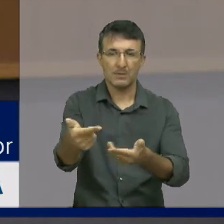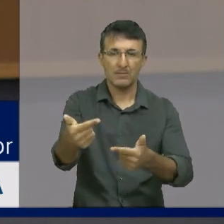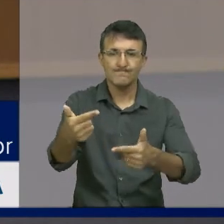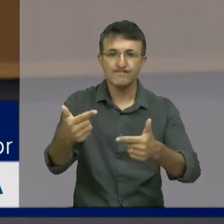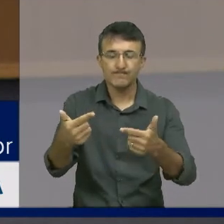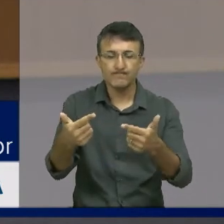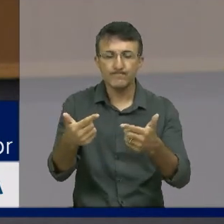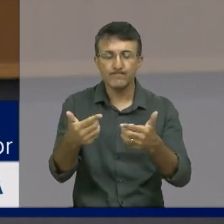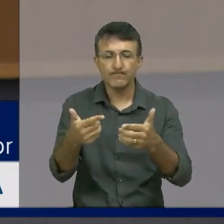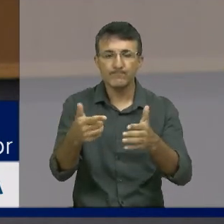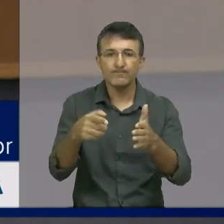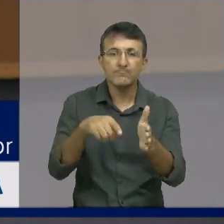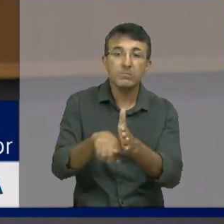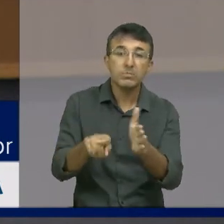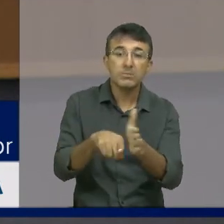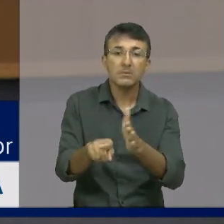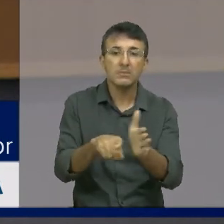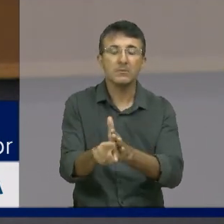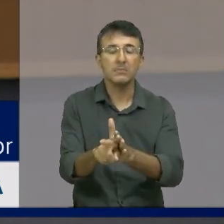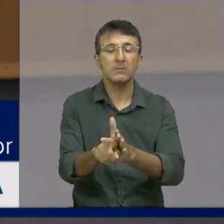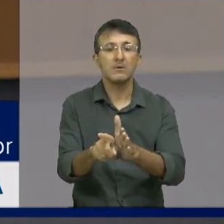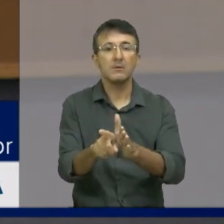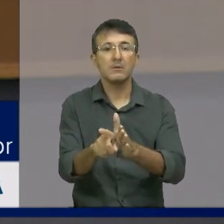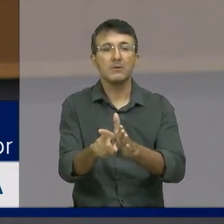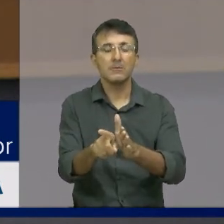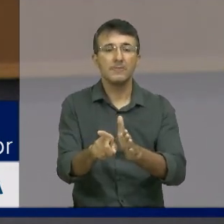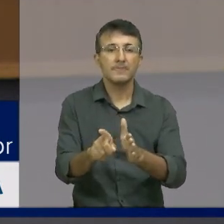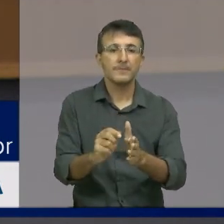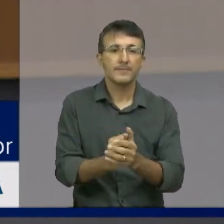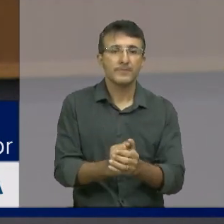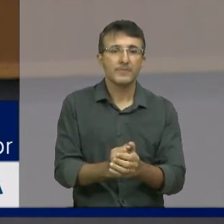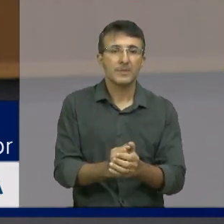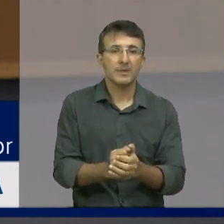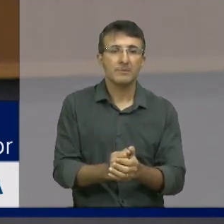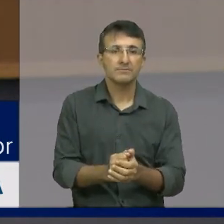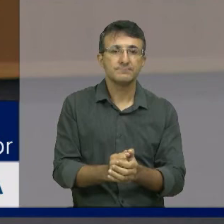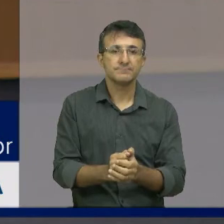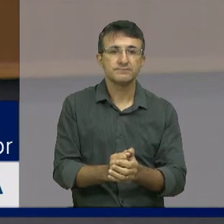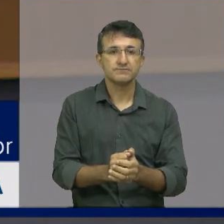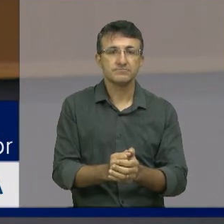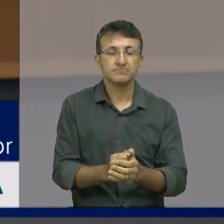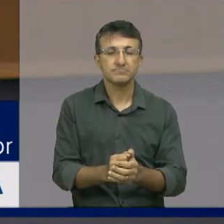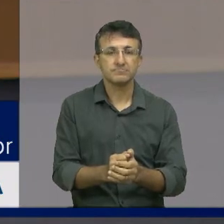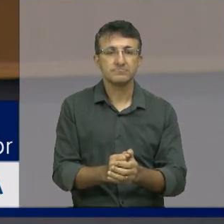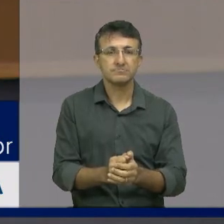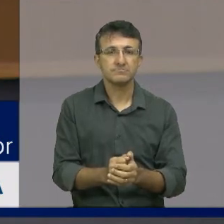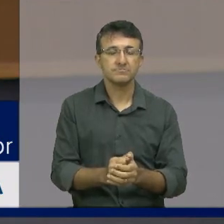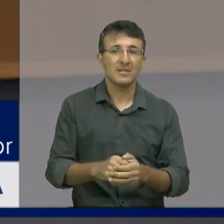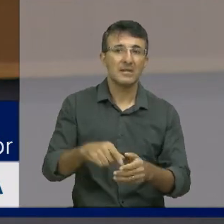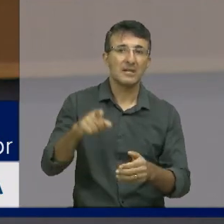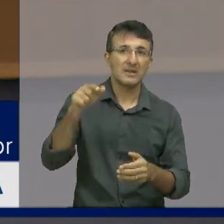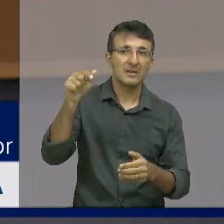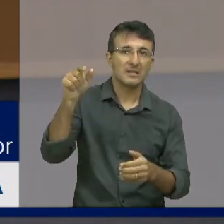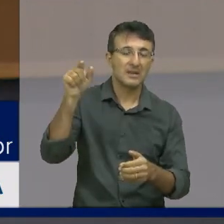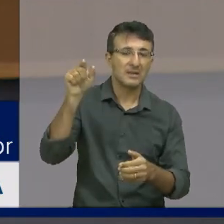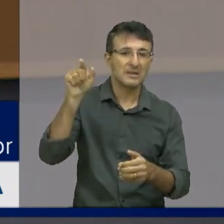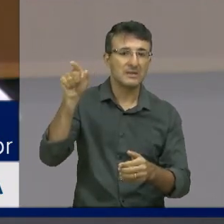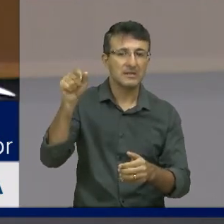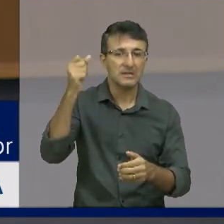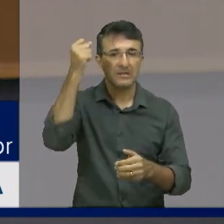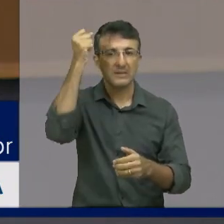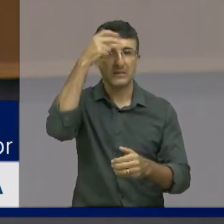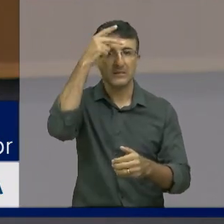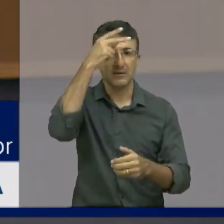um pedido no primeiro andar no térreo da prefeitura, eles também têm